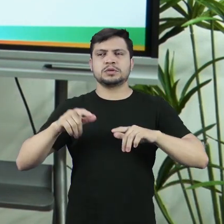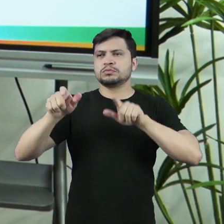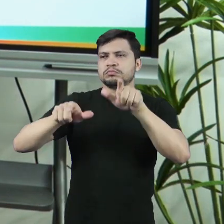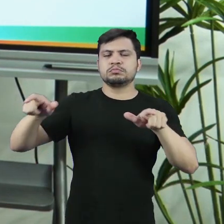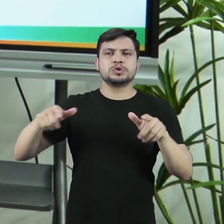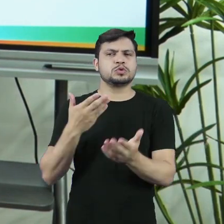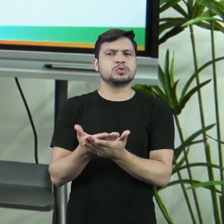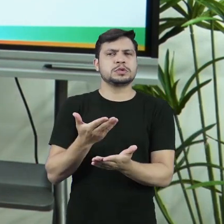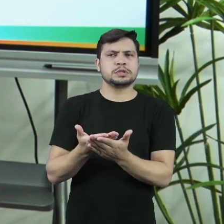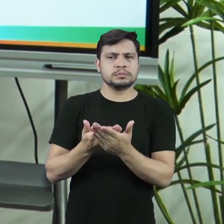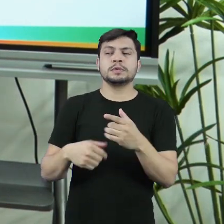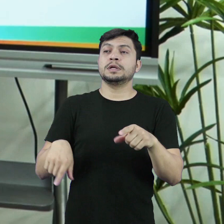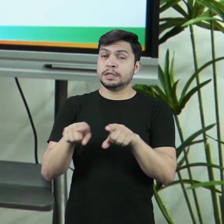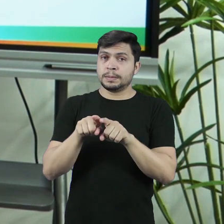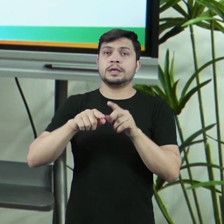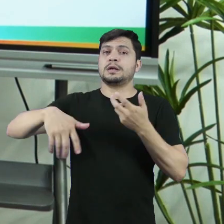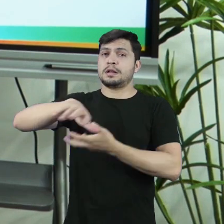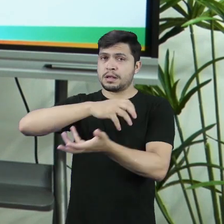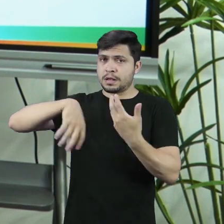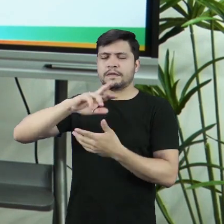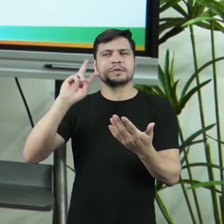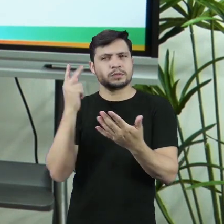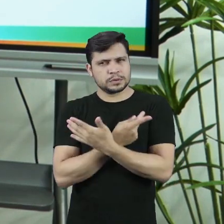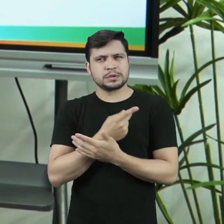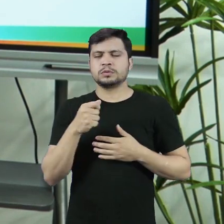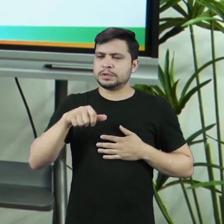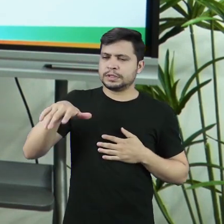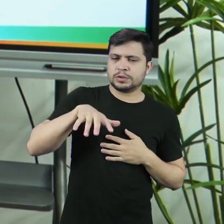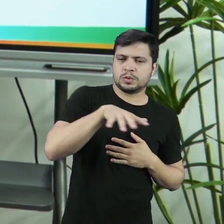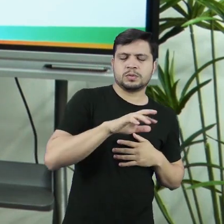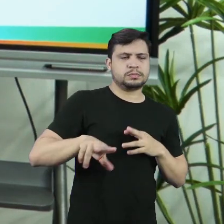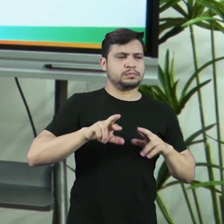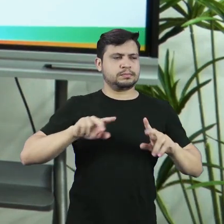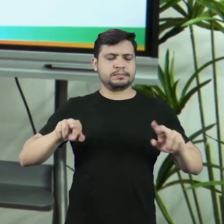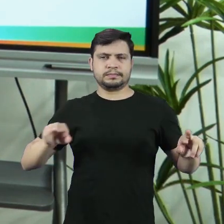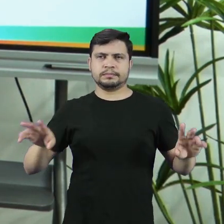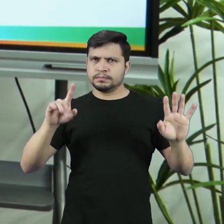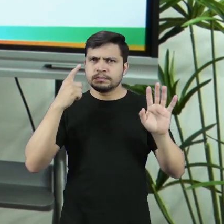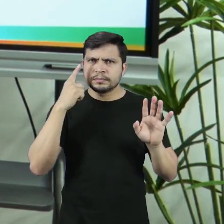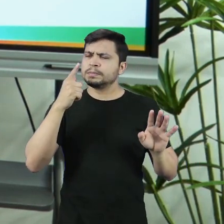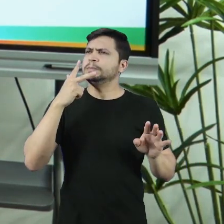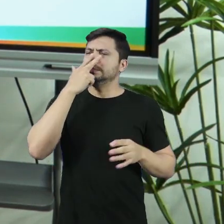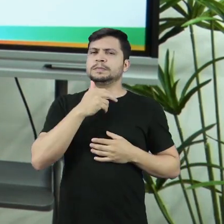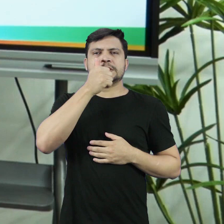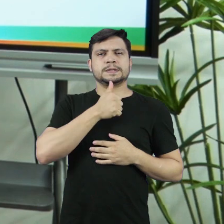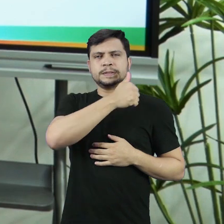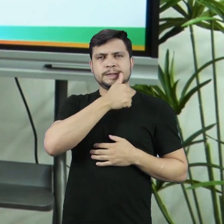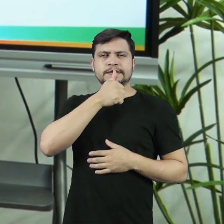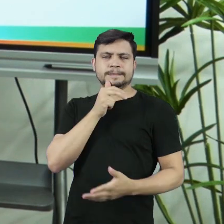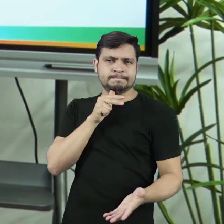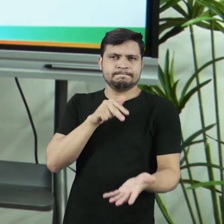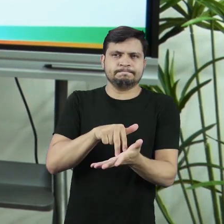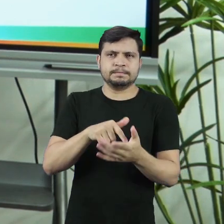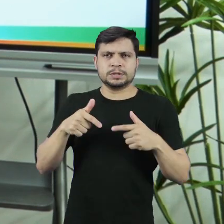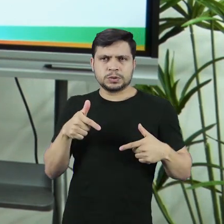vários setores dos trabalhadores, dos operários, e a partir desse movimento de resistência a gente tem o tempo inteiro